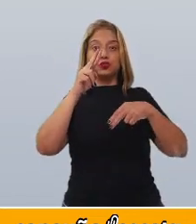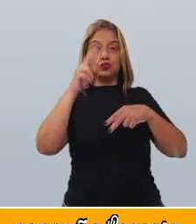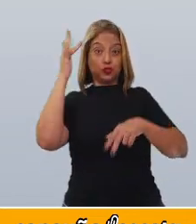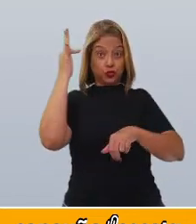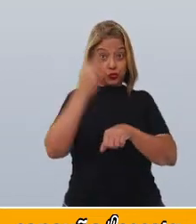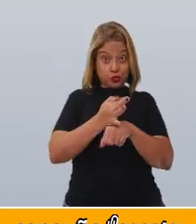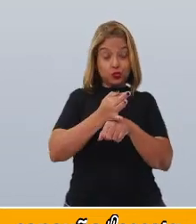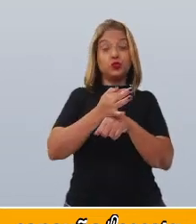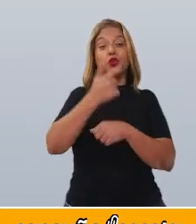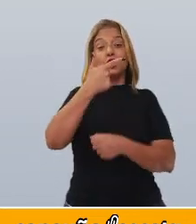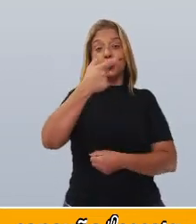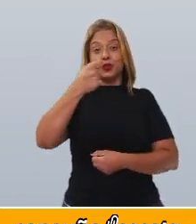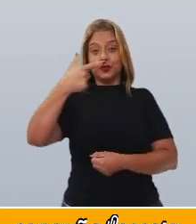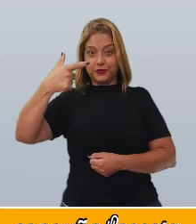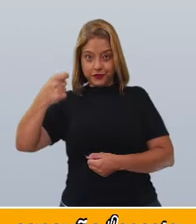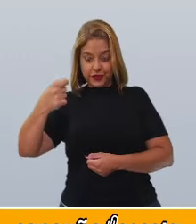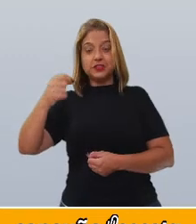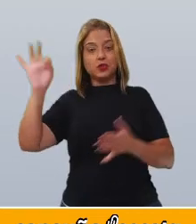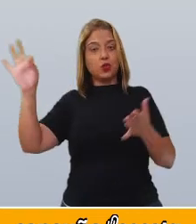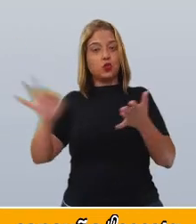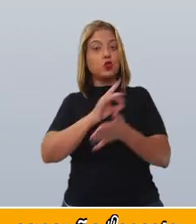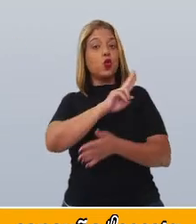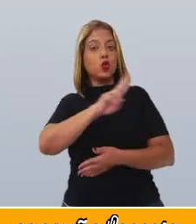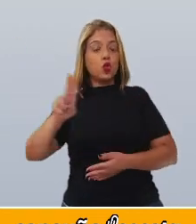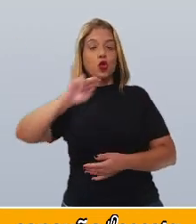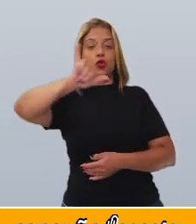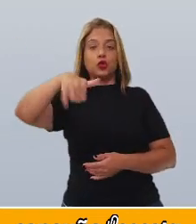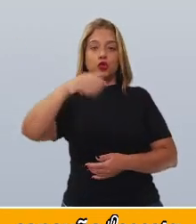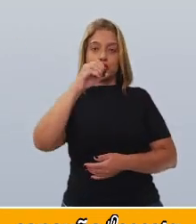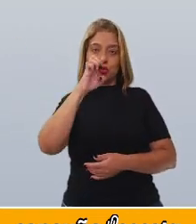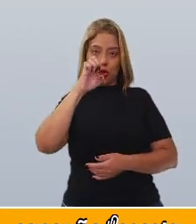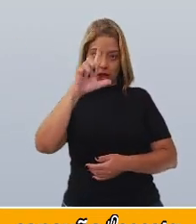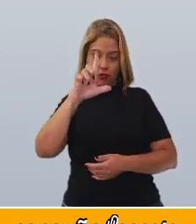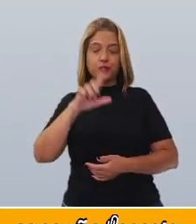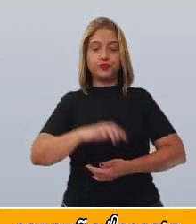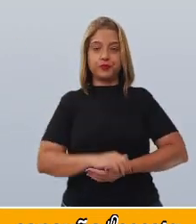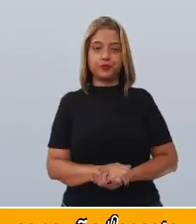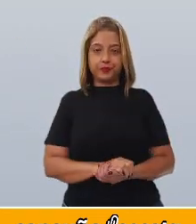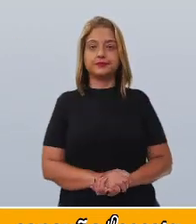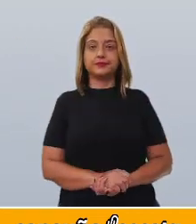2020. Assinado Joel Rodrigues.